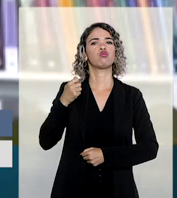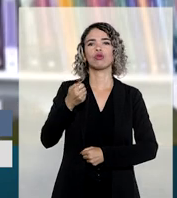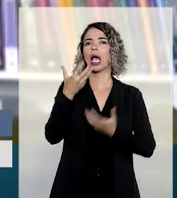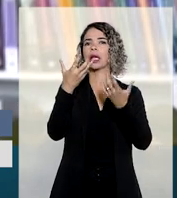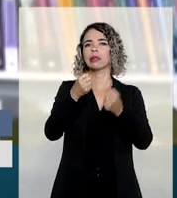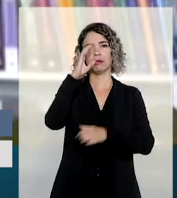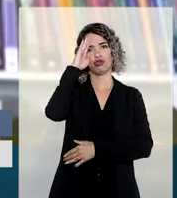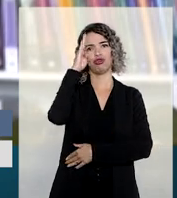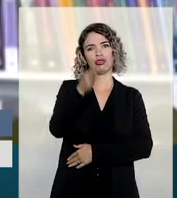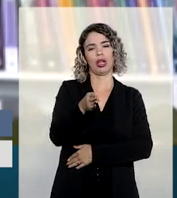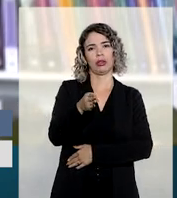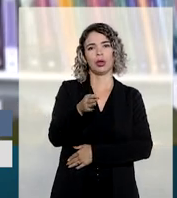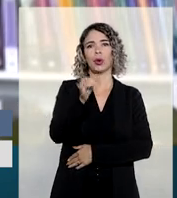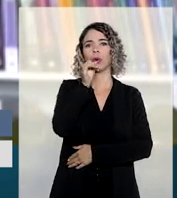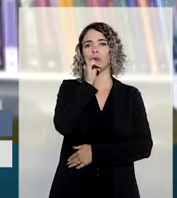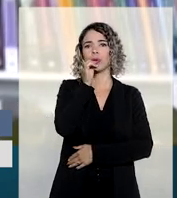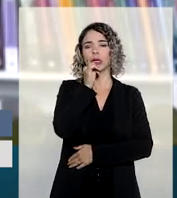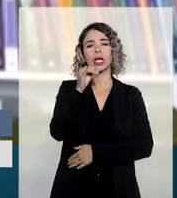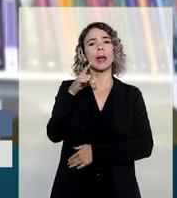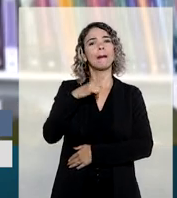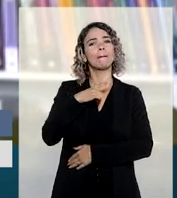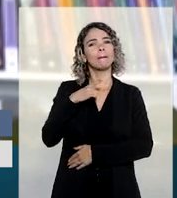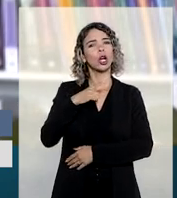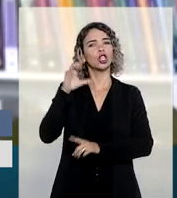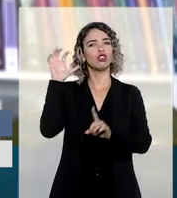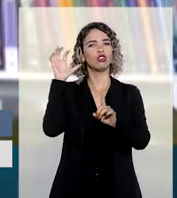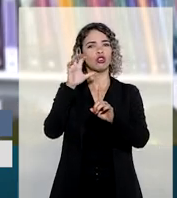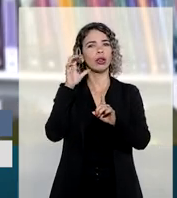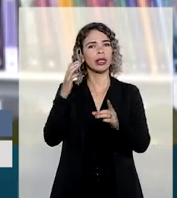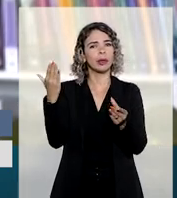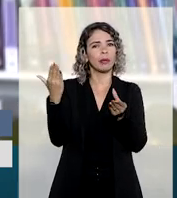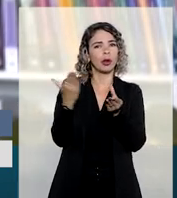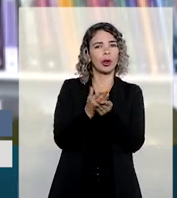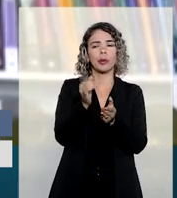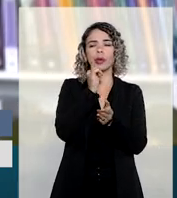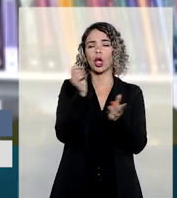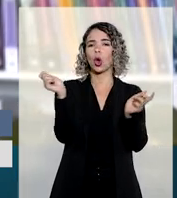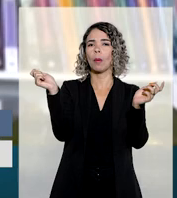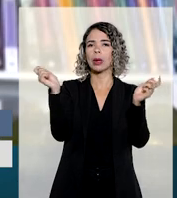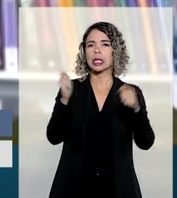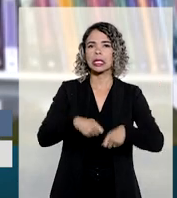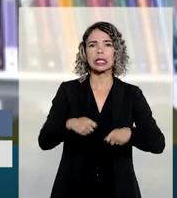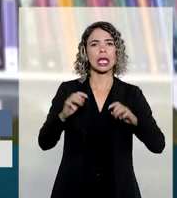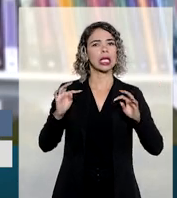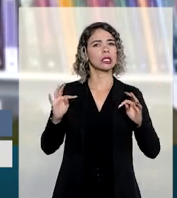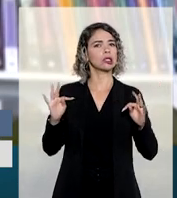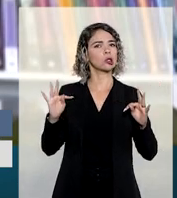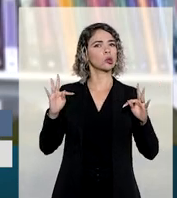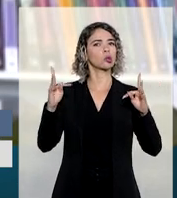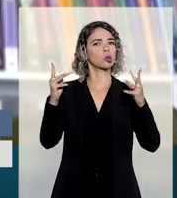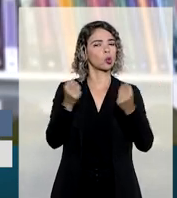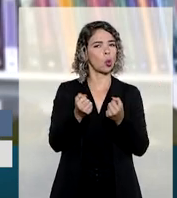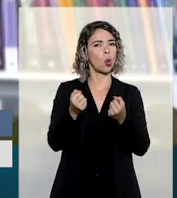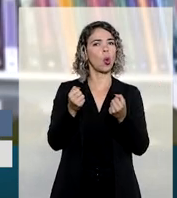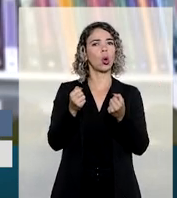né? Nós temos aí questões afetas a pressupostos processuais, como competência absoluta,